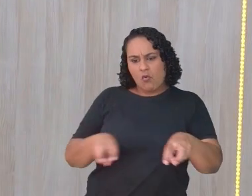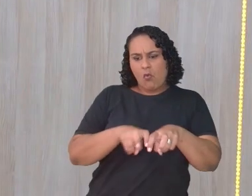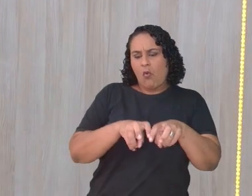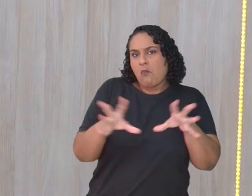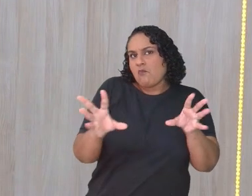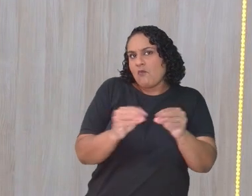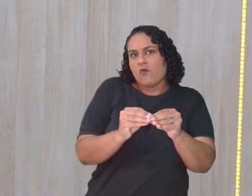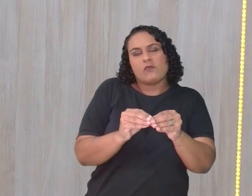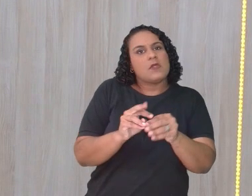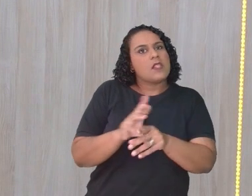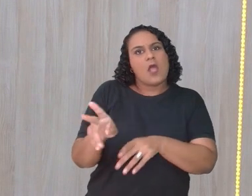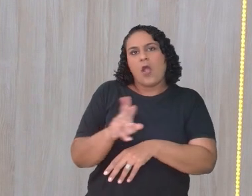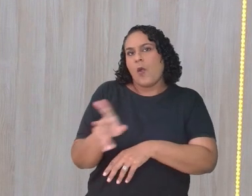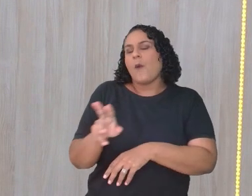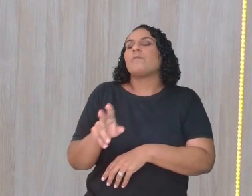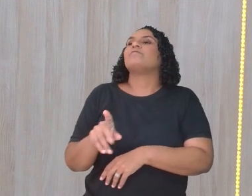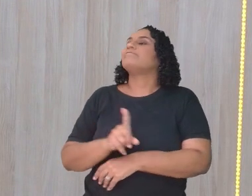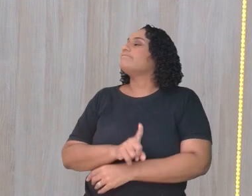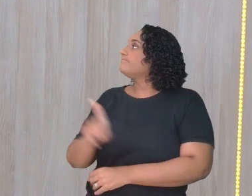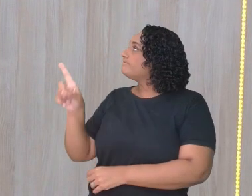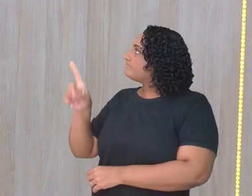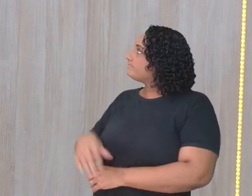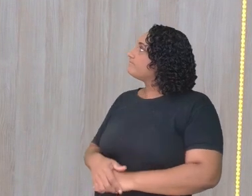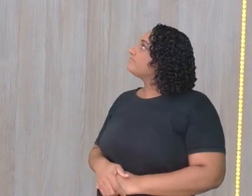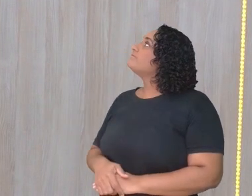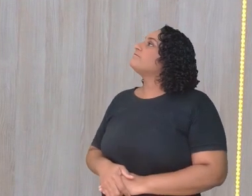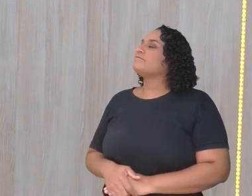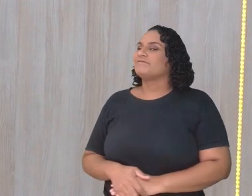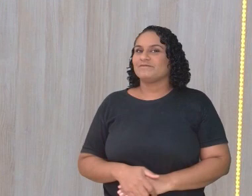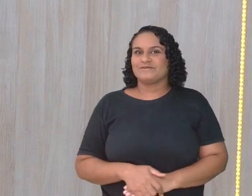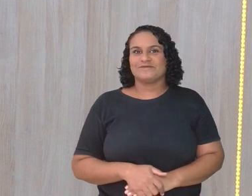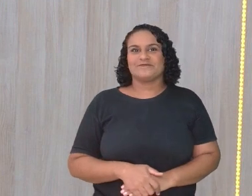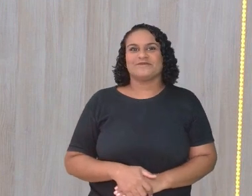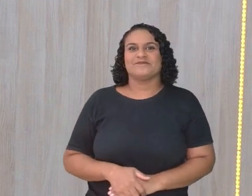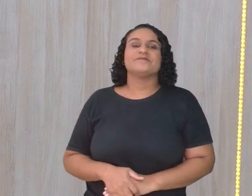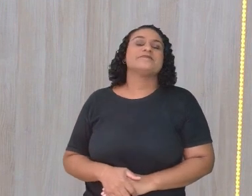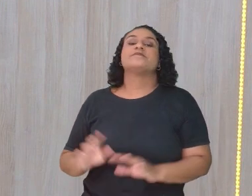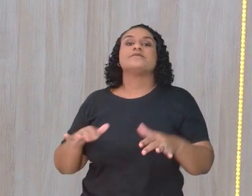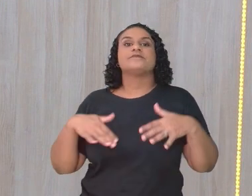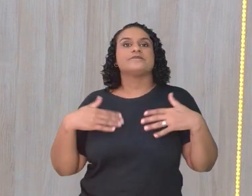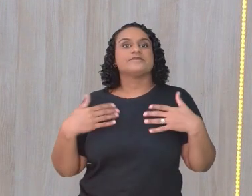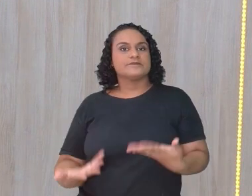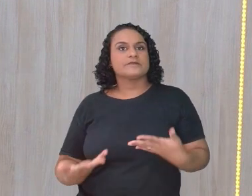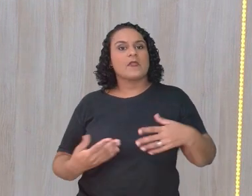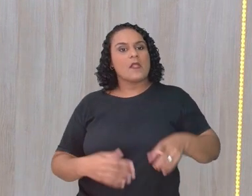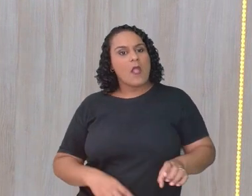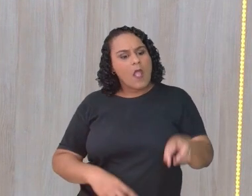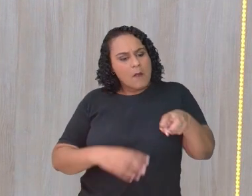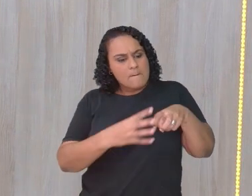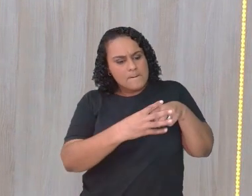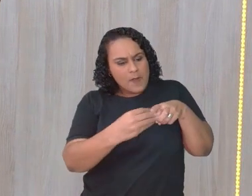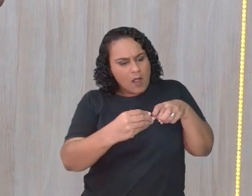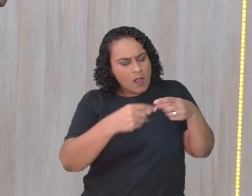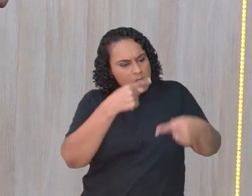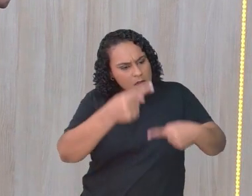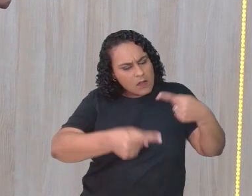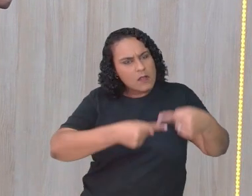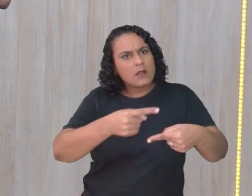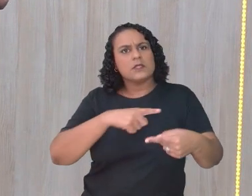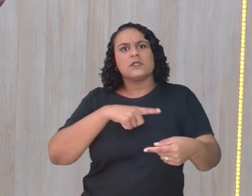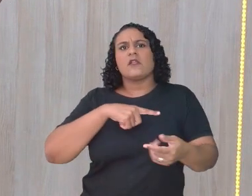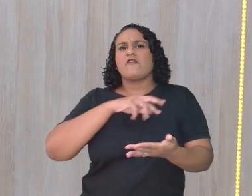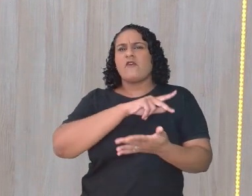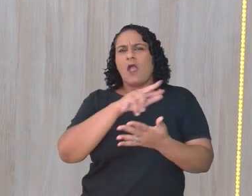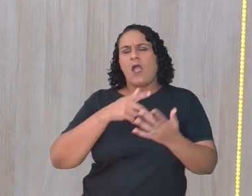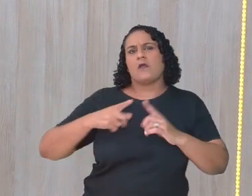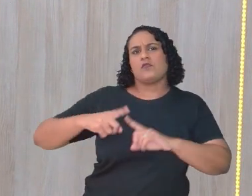aí é através da reprodução assexuada. Então, através da reprodução assexuada existem vários tipos,